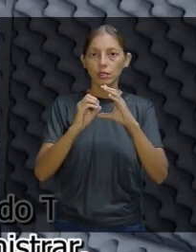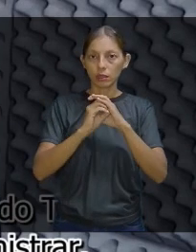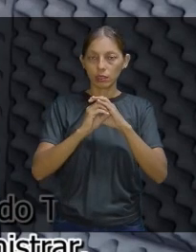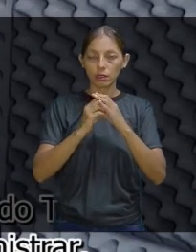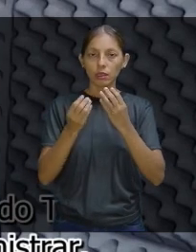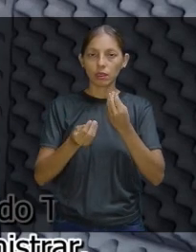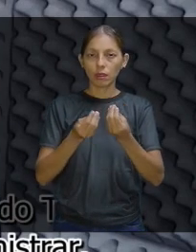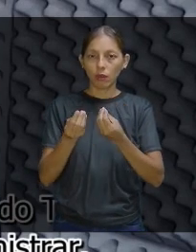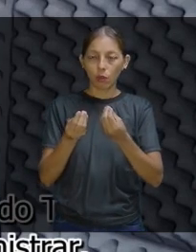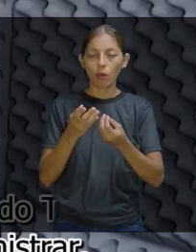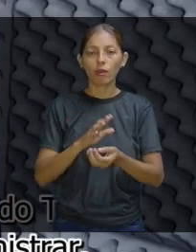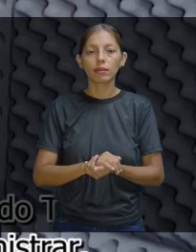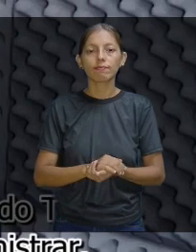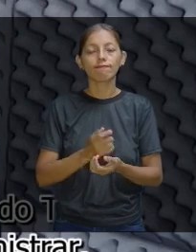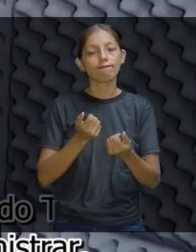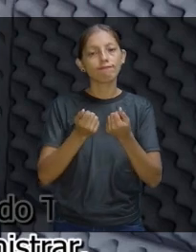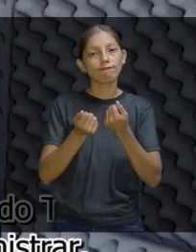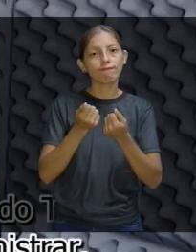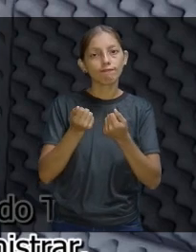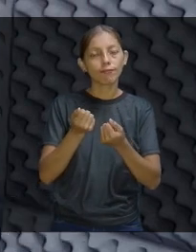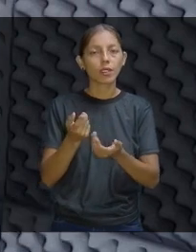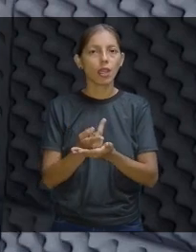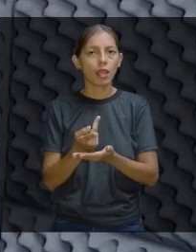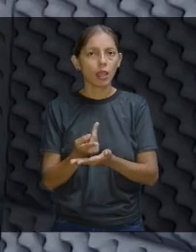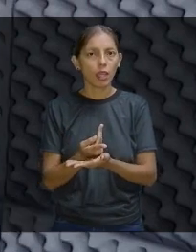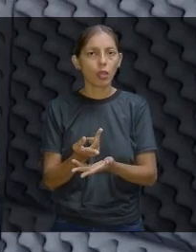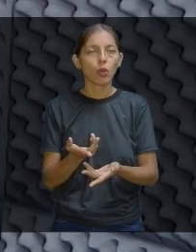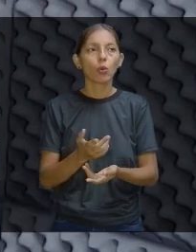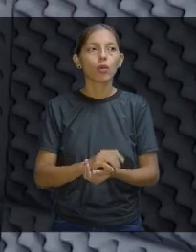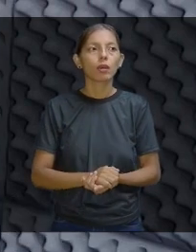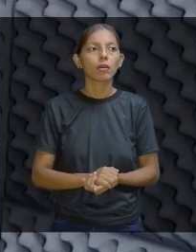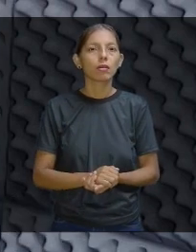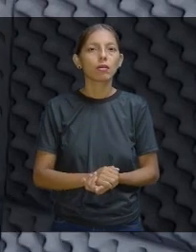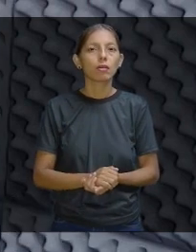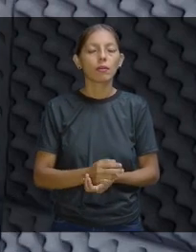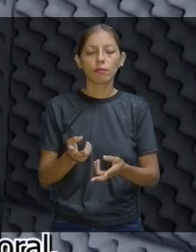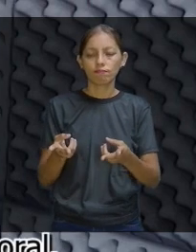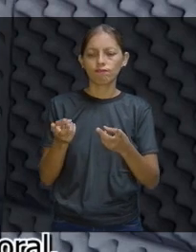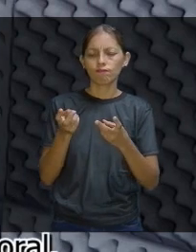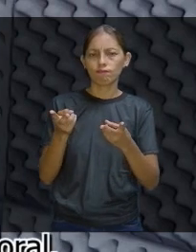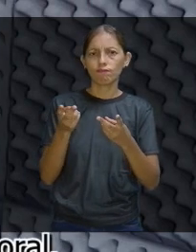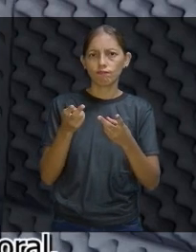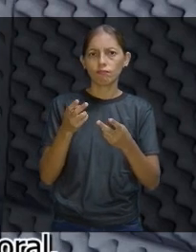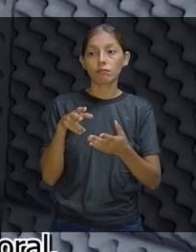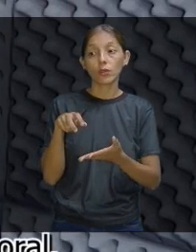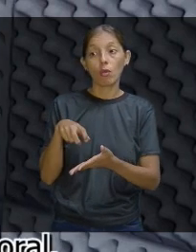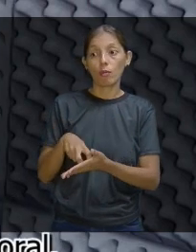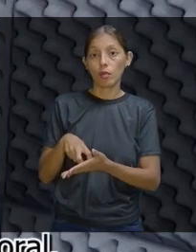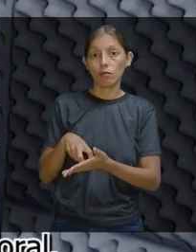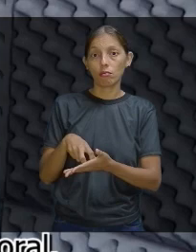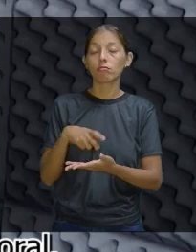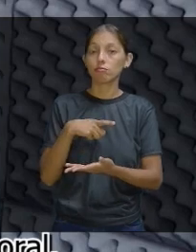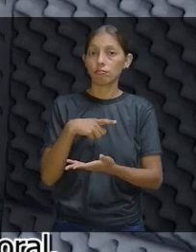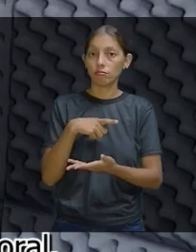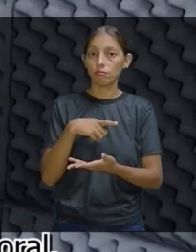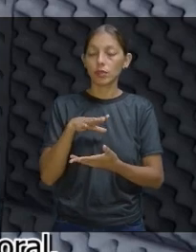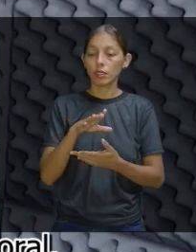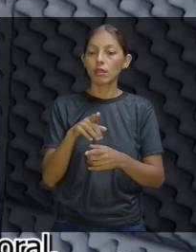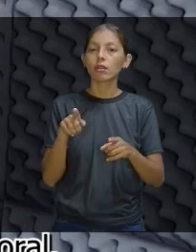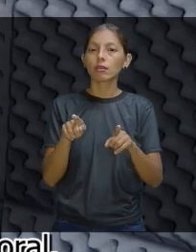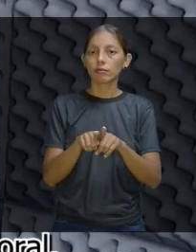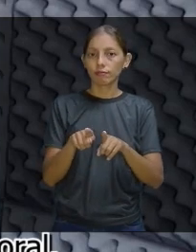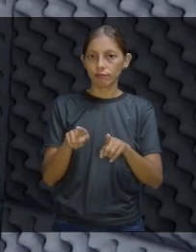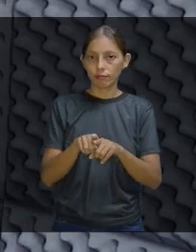de analisar falhas e administrar, aplica punições, mas também regulamenta o